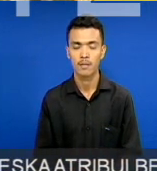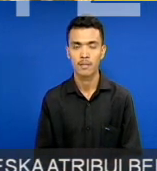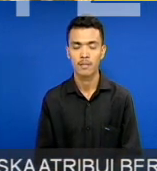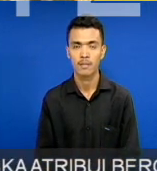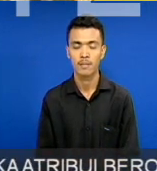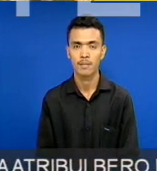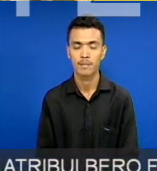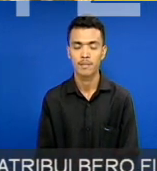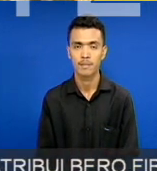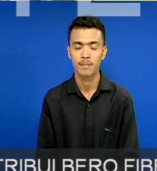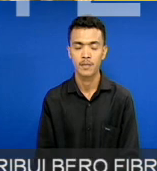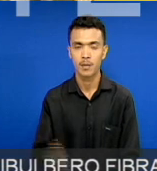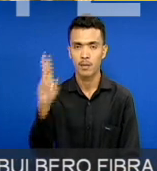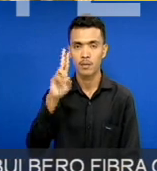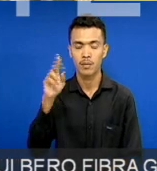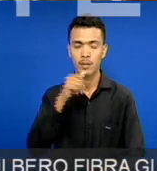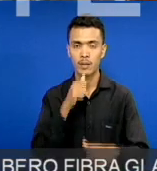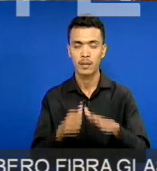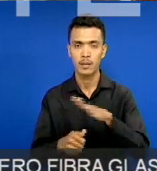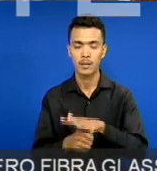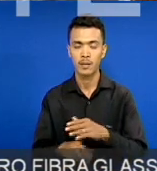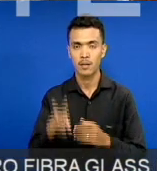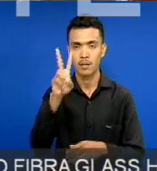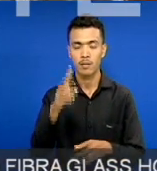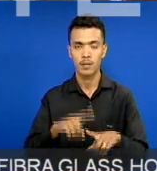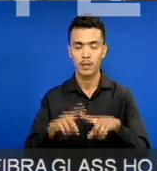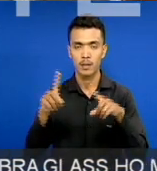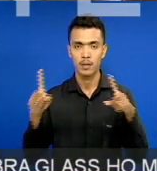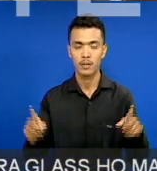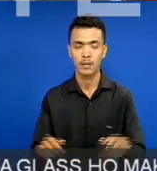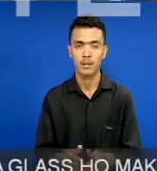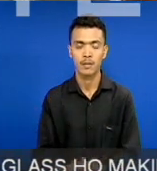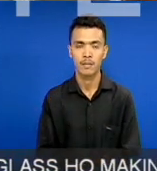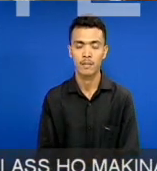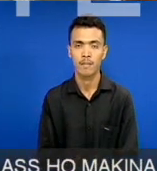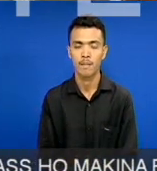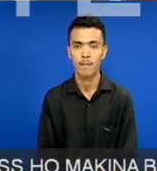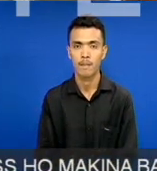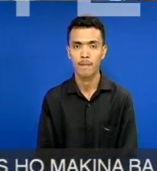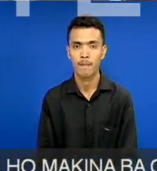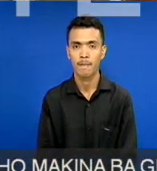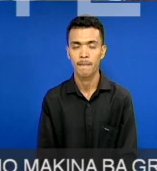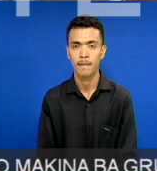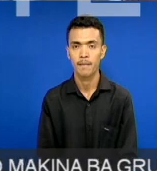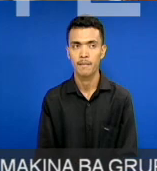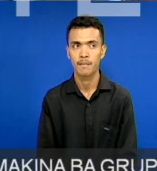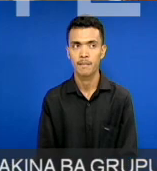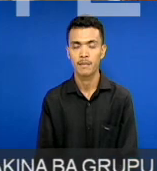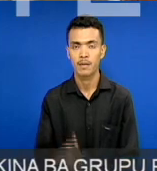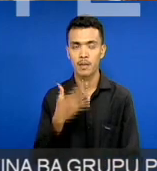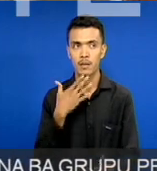né bolu ligação ganta bot rua né lá atuhanesa mabelanesa. Dia convintis